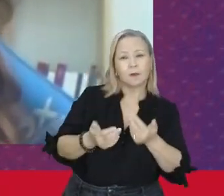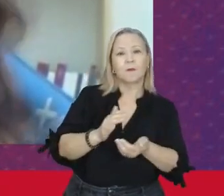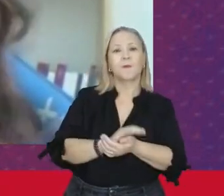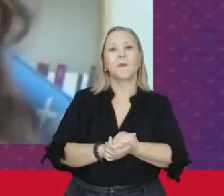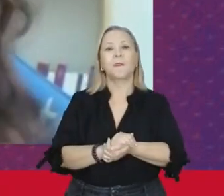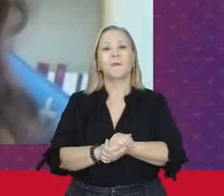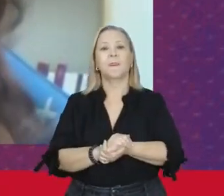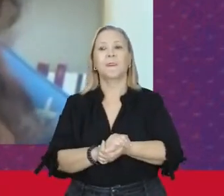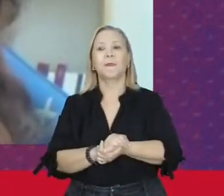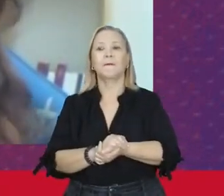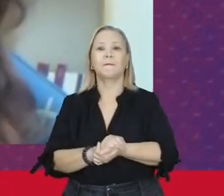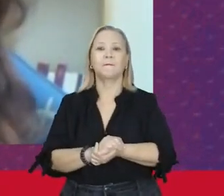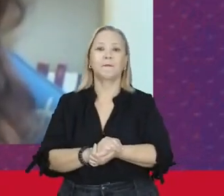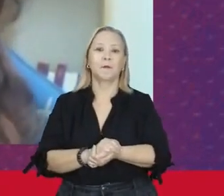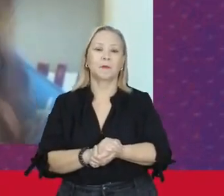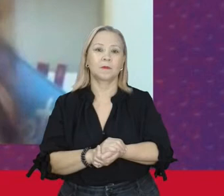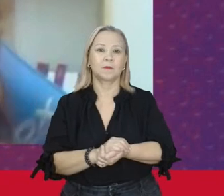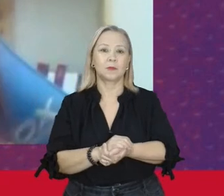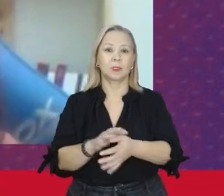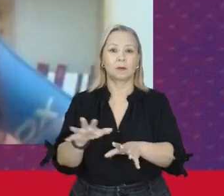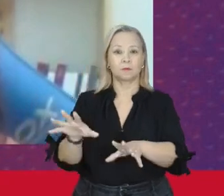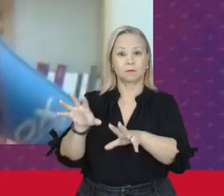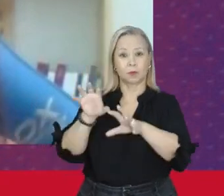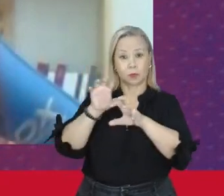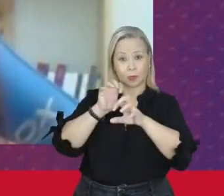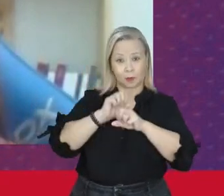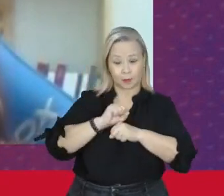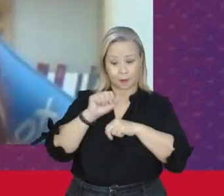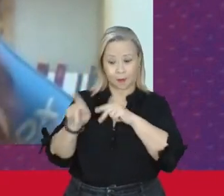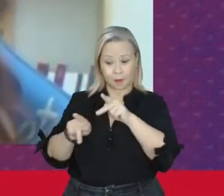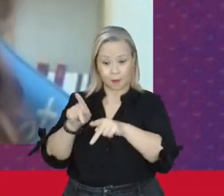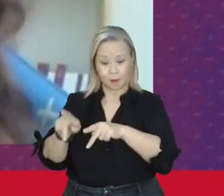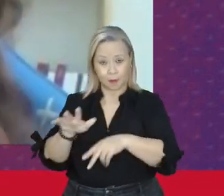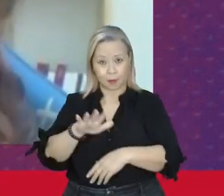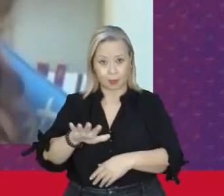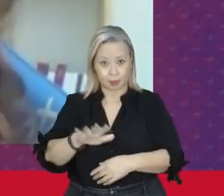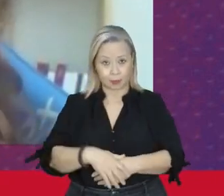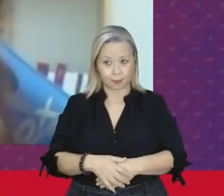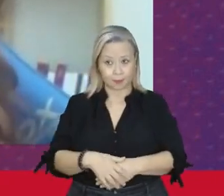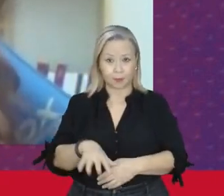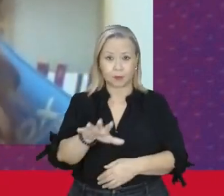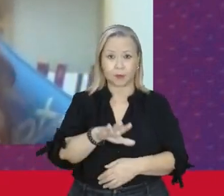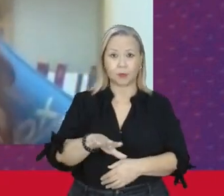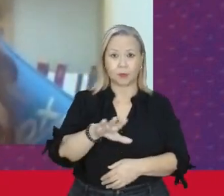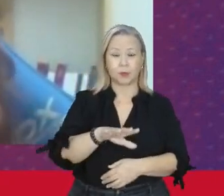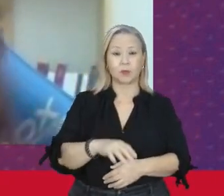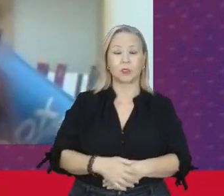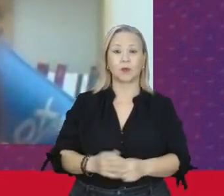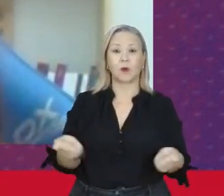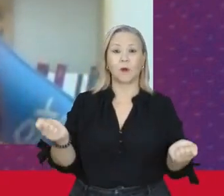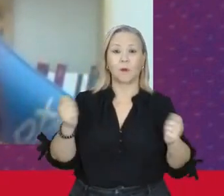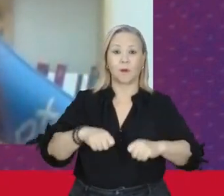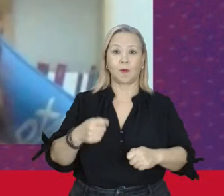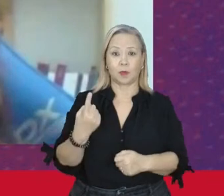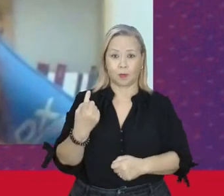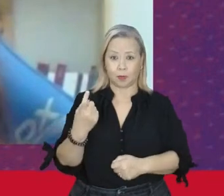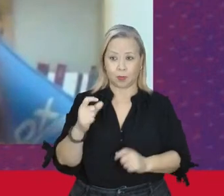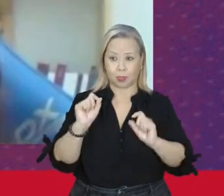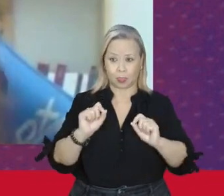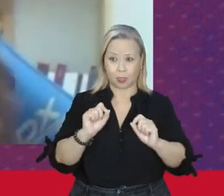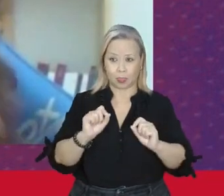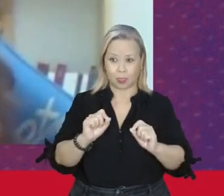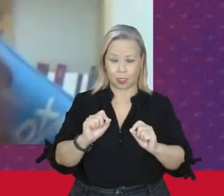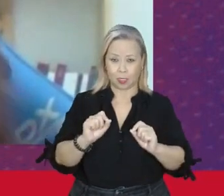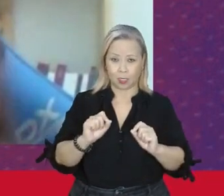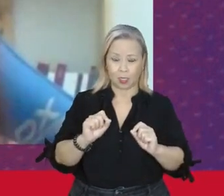né, envenenada, né, para a população, colocada, inclusive, como única possibilidade, que é o que é passado, que é o